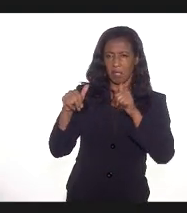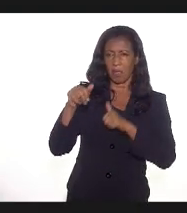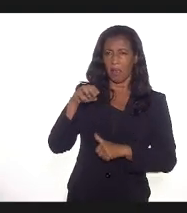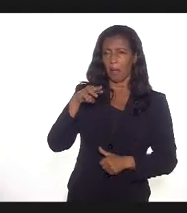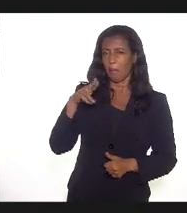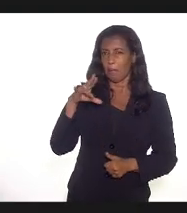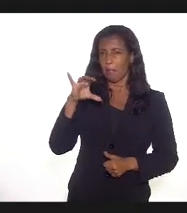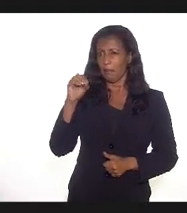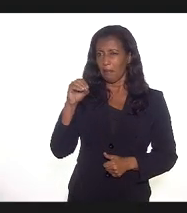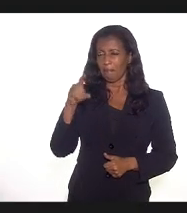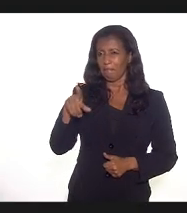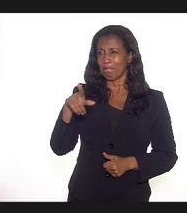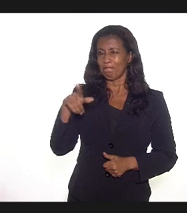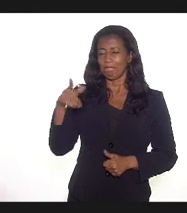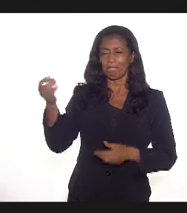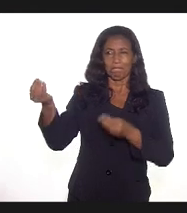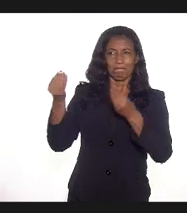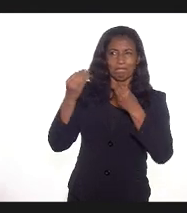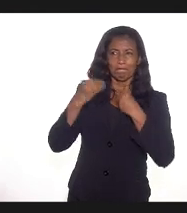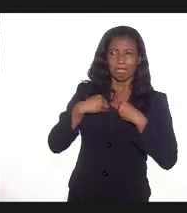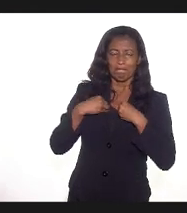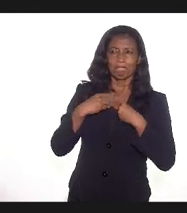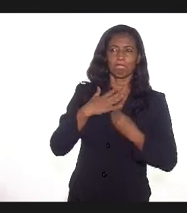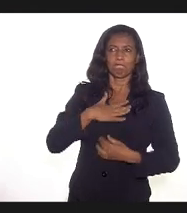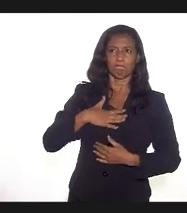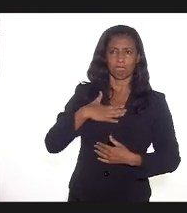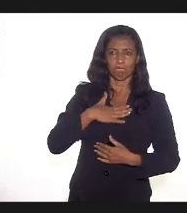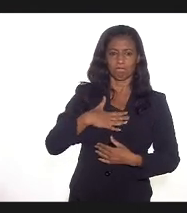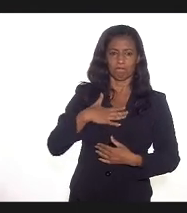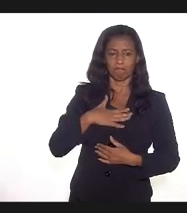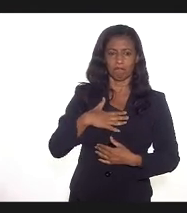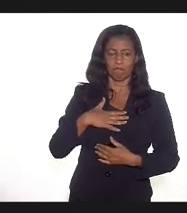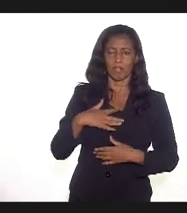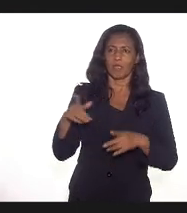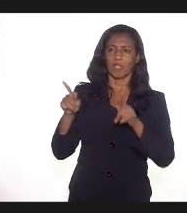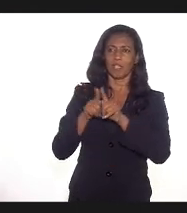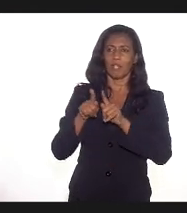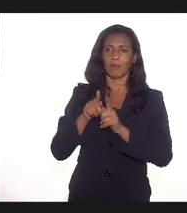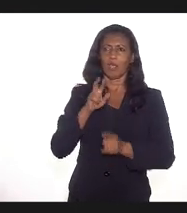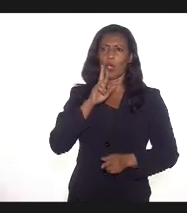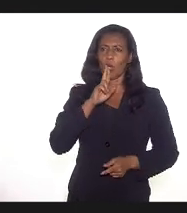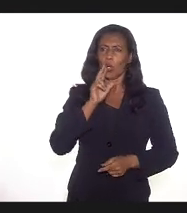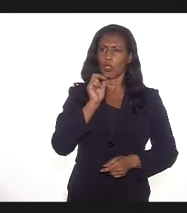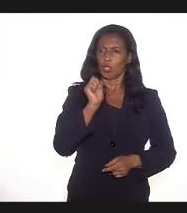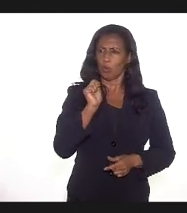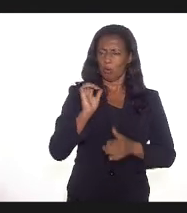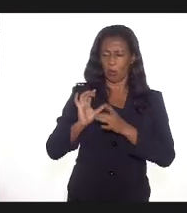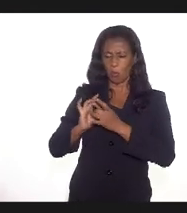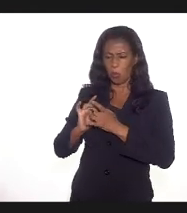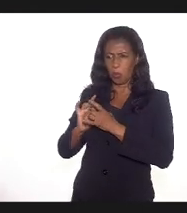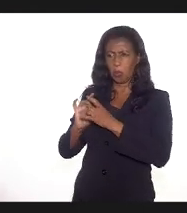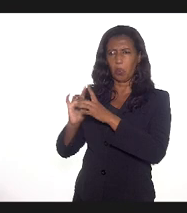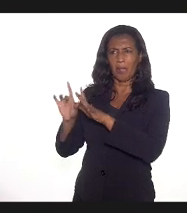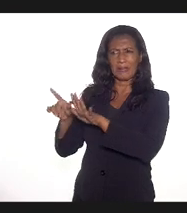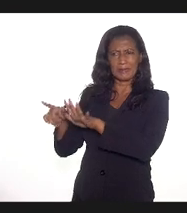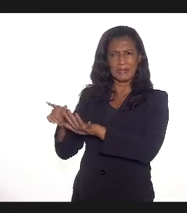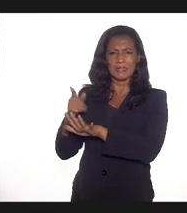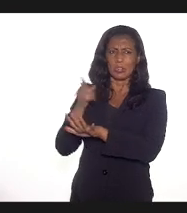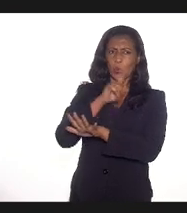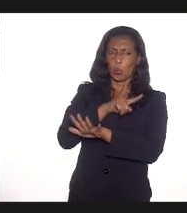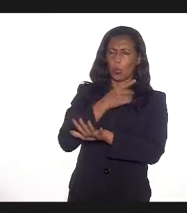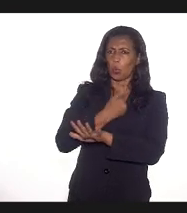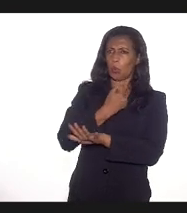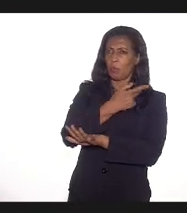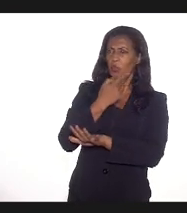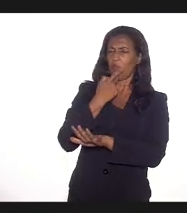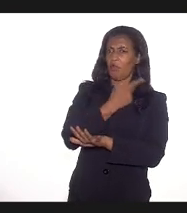Galberto vieram a me contemplar, elogiar o deputado Rodrigo Amorim por ter aberto mão, justamente pelo fato do Márcio Galberto falar